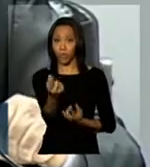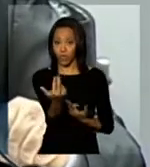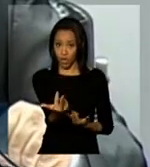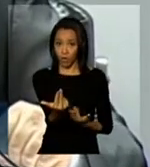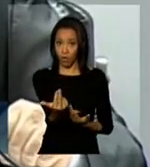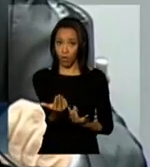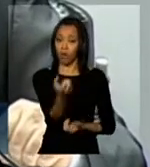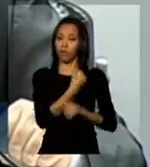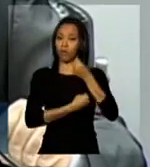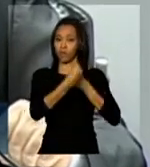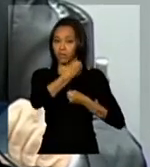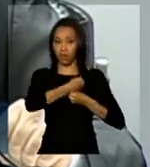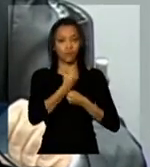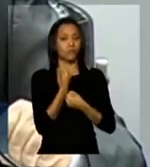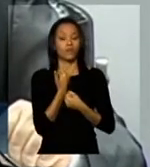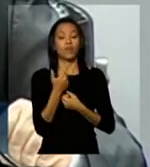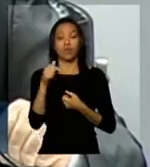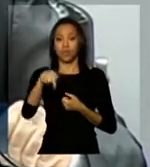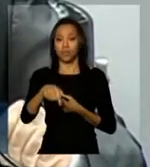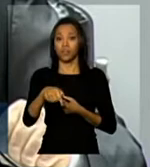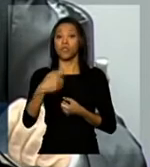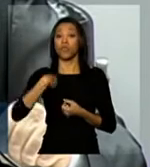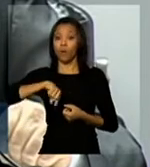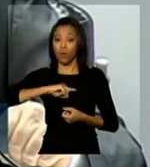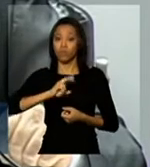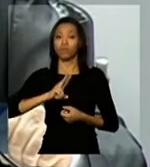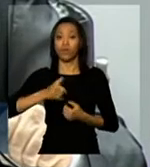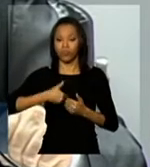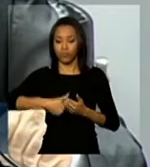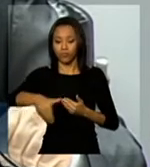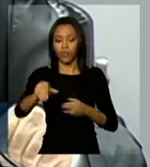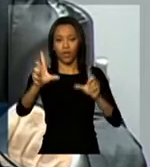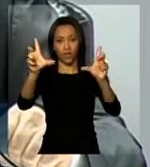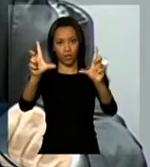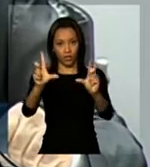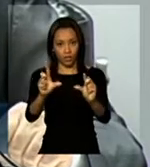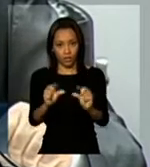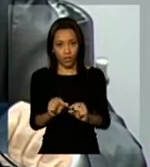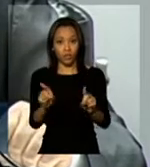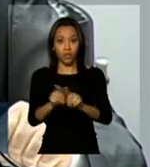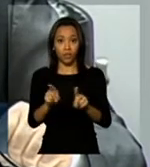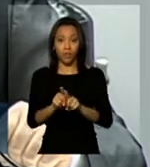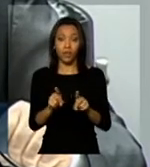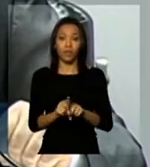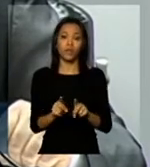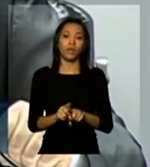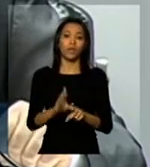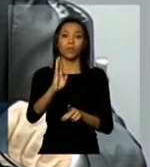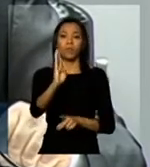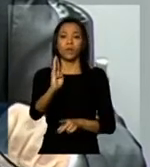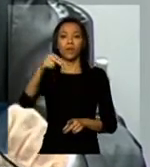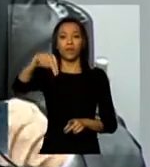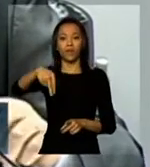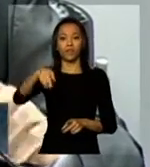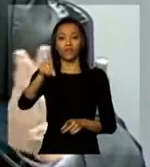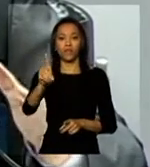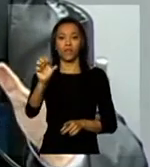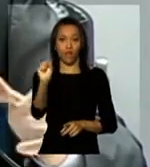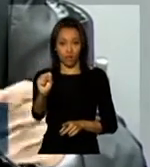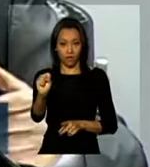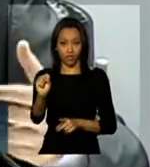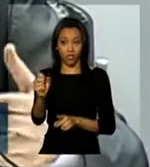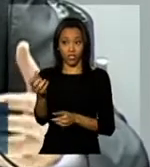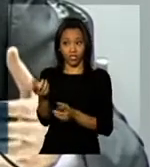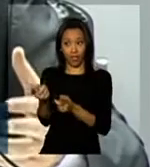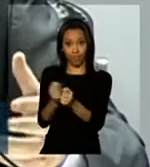E nós trabalhamos com uma redução dos desembolsos do BNDES. O BNDES está fazendo a sua programação,